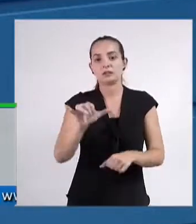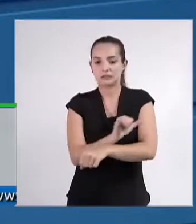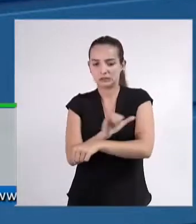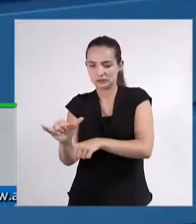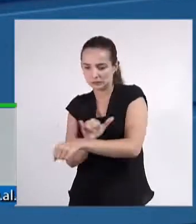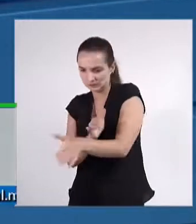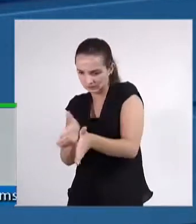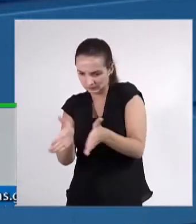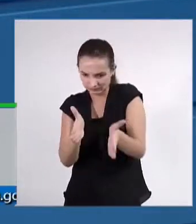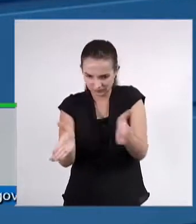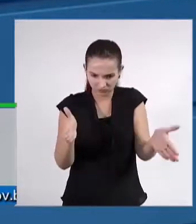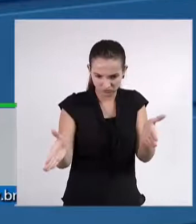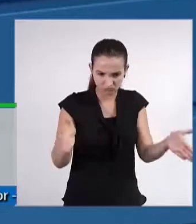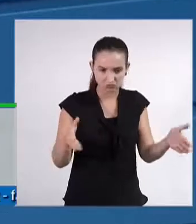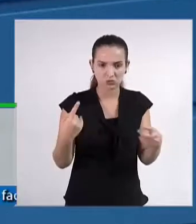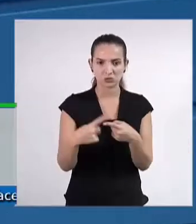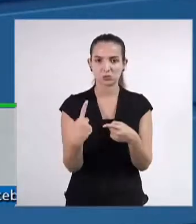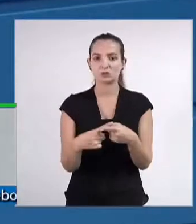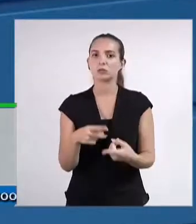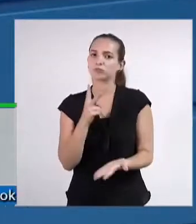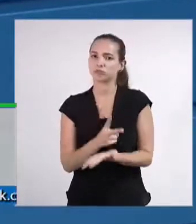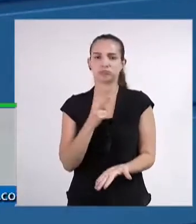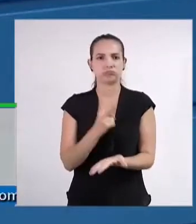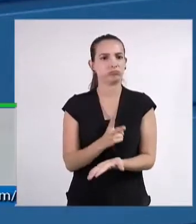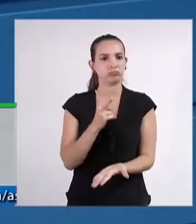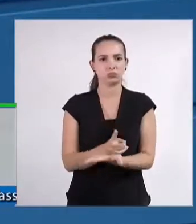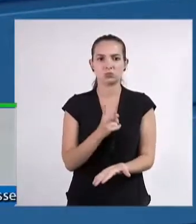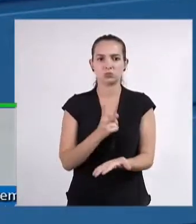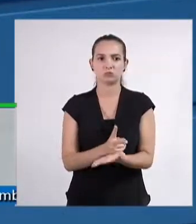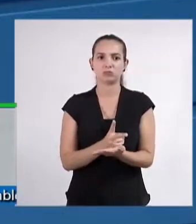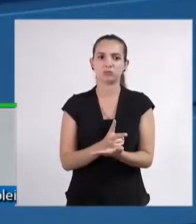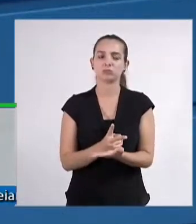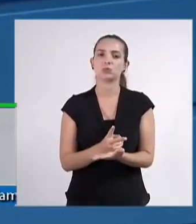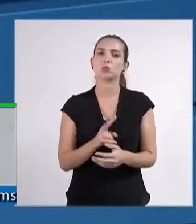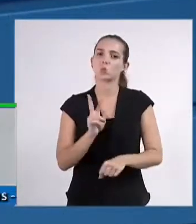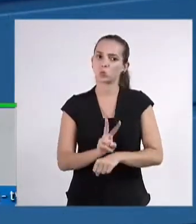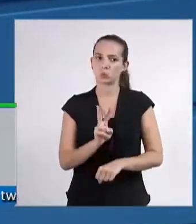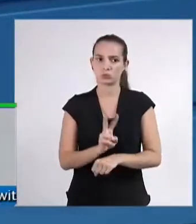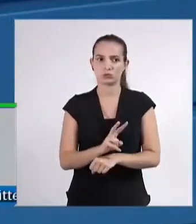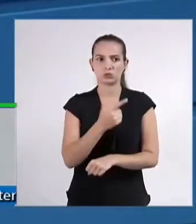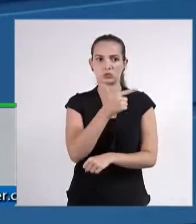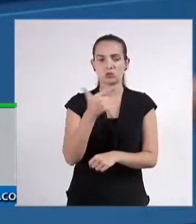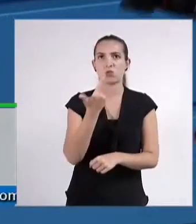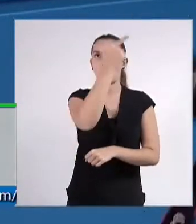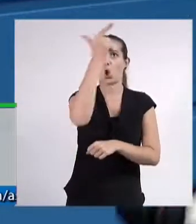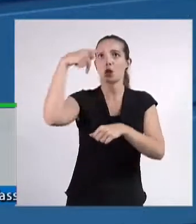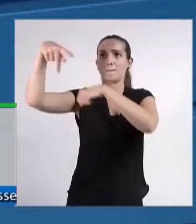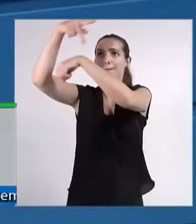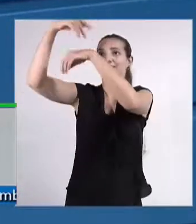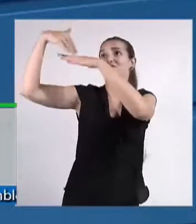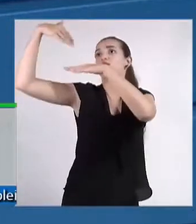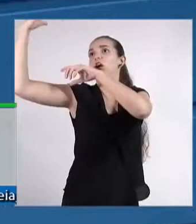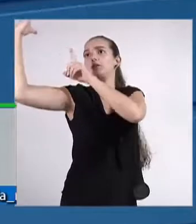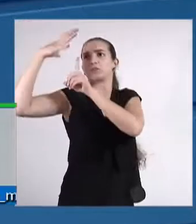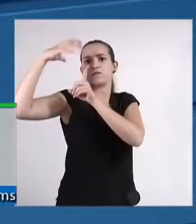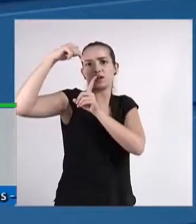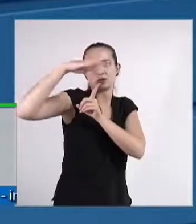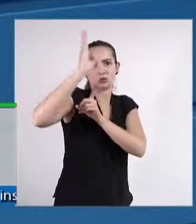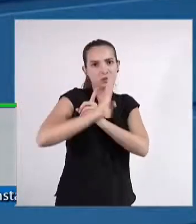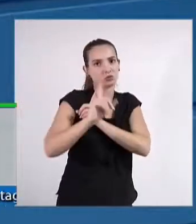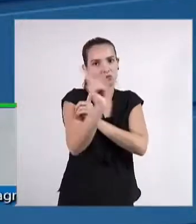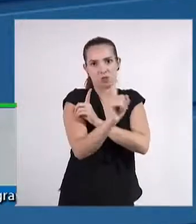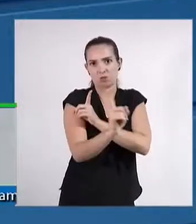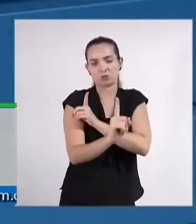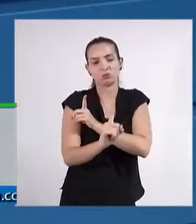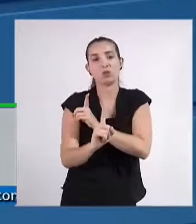providências necessárias para que isso se mantenha dessa forma, sem interferência internacional. E Vossa